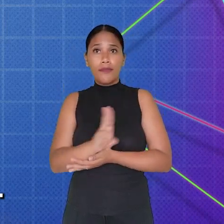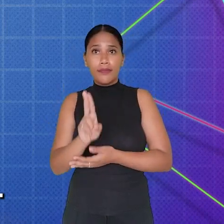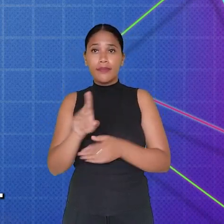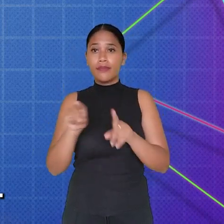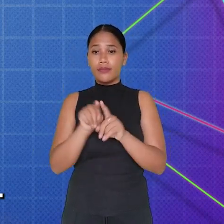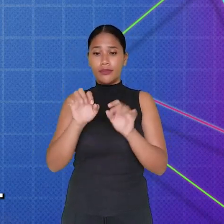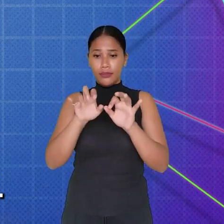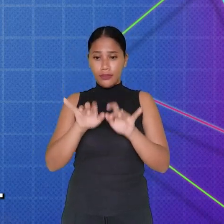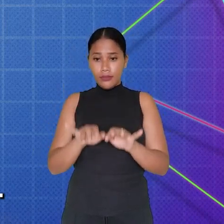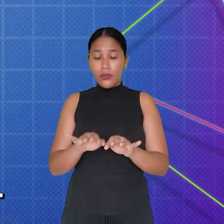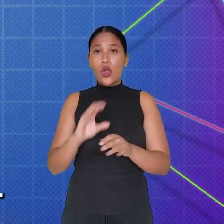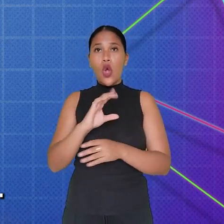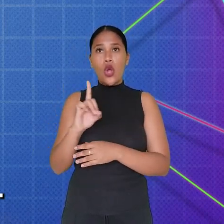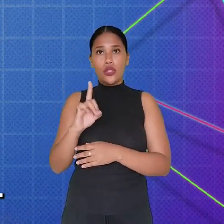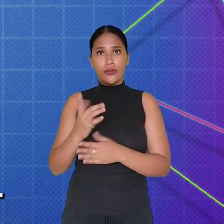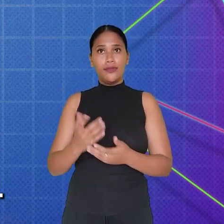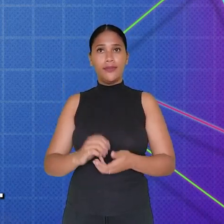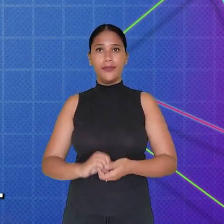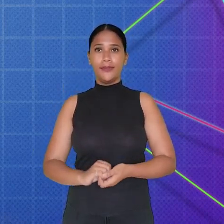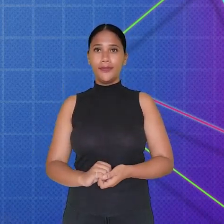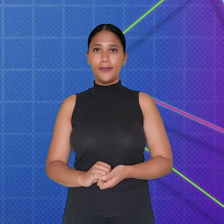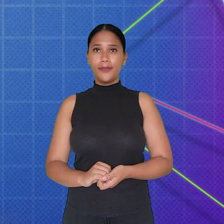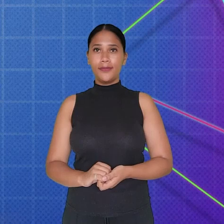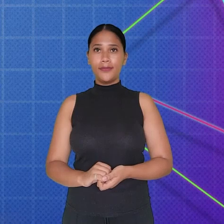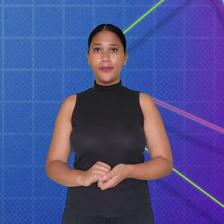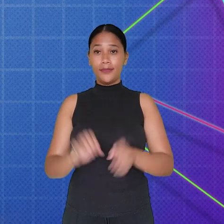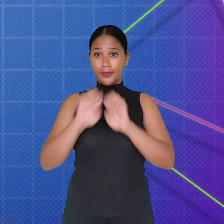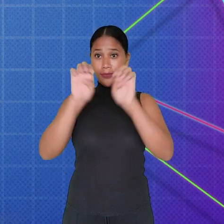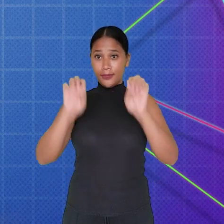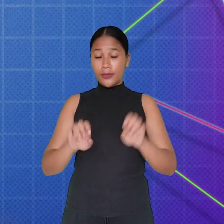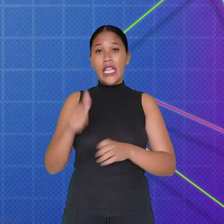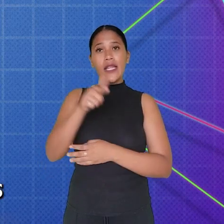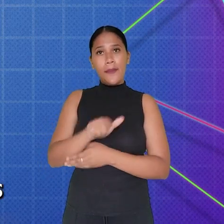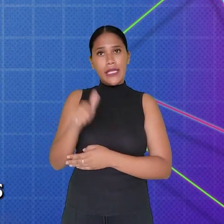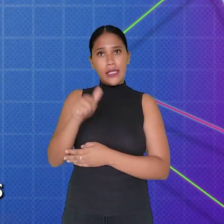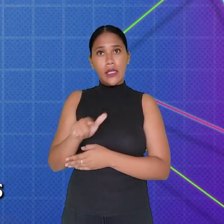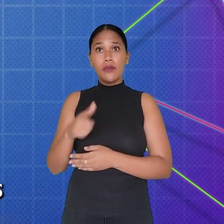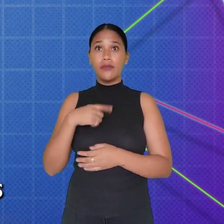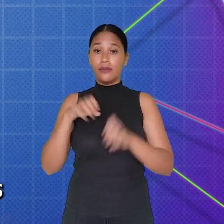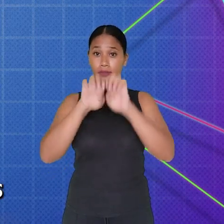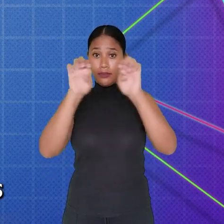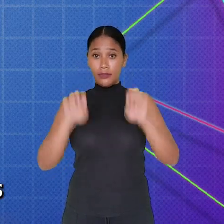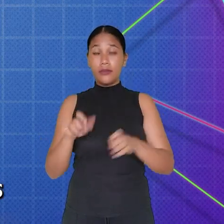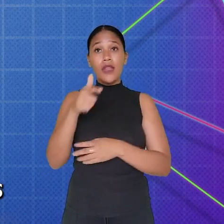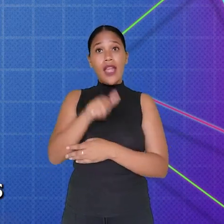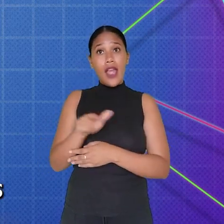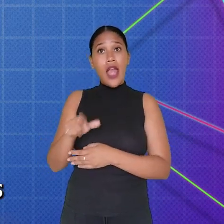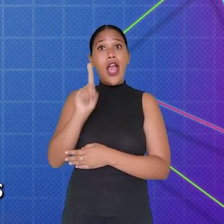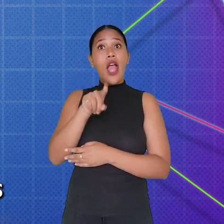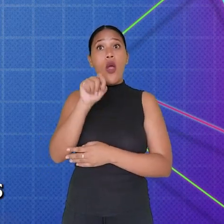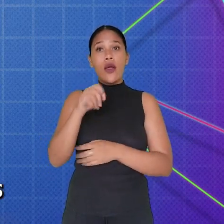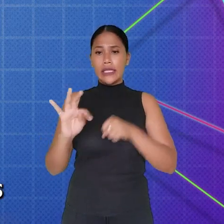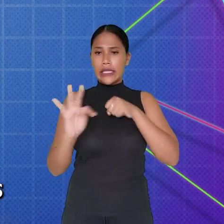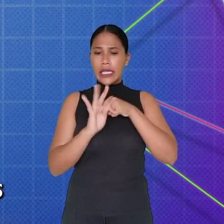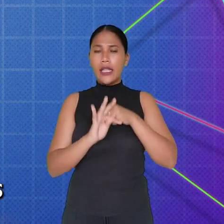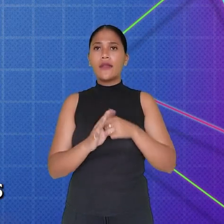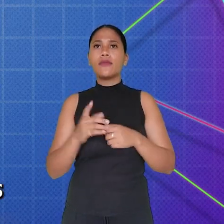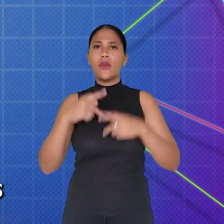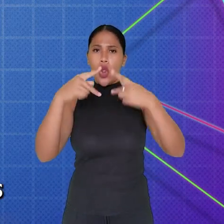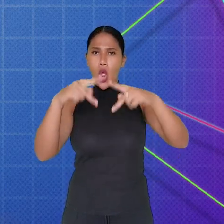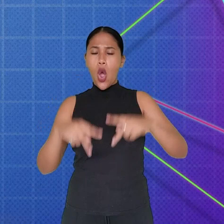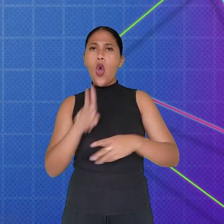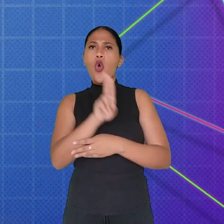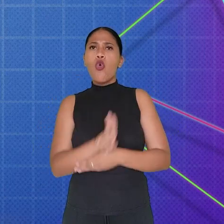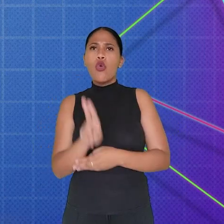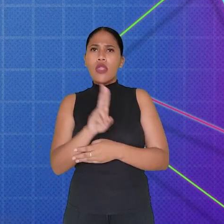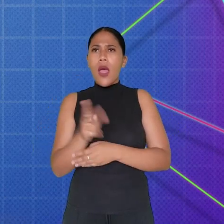código eficiente e legível. Estruturas de repetição. As estruturas de repetição são técnicas de programação